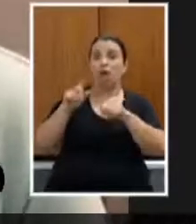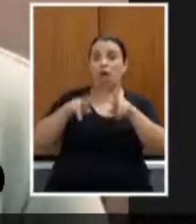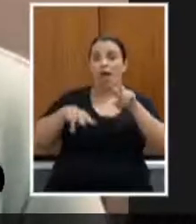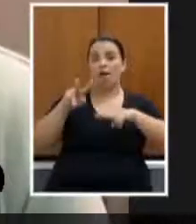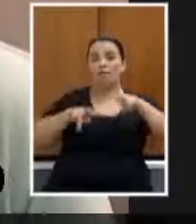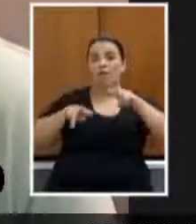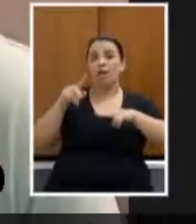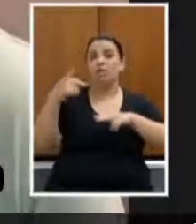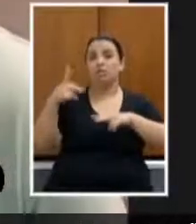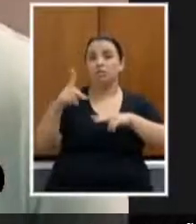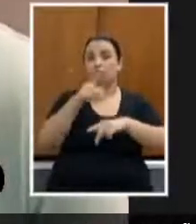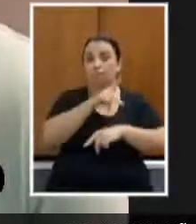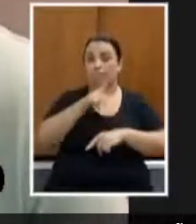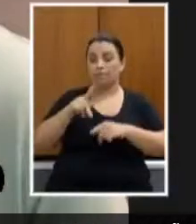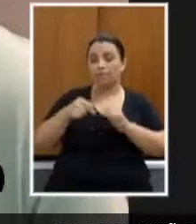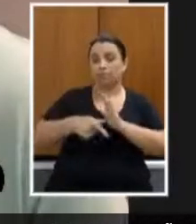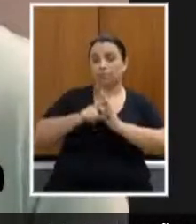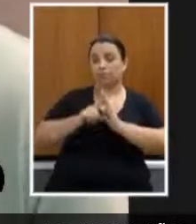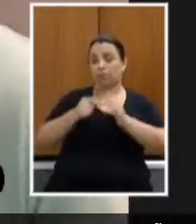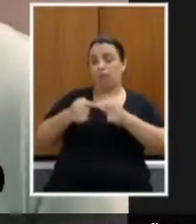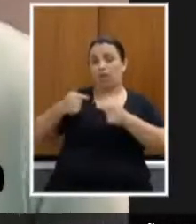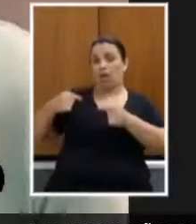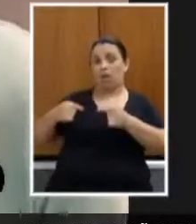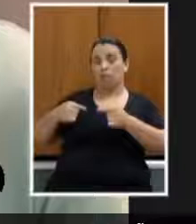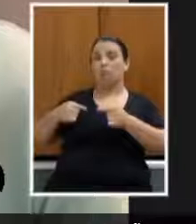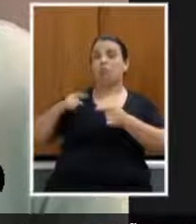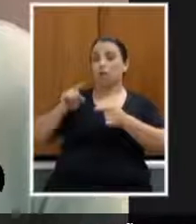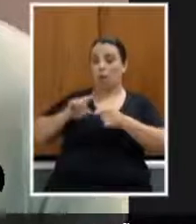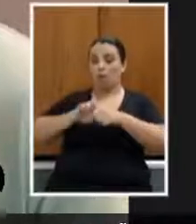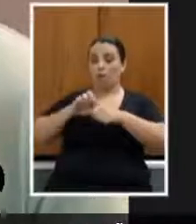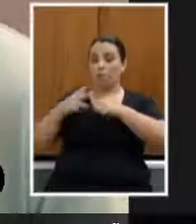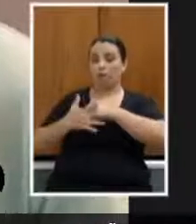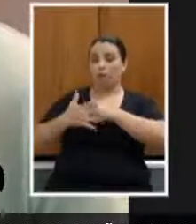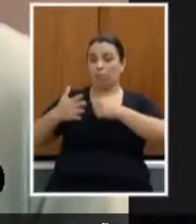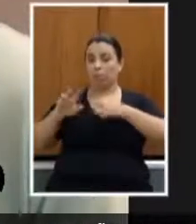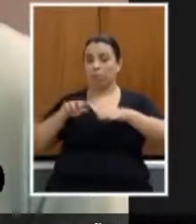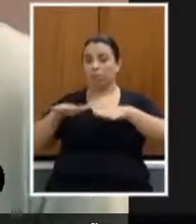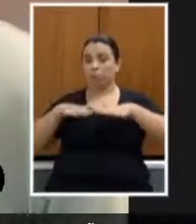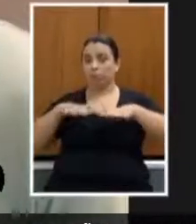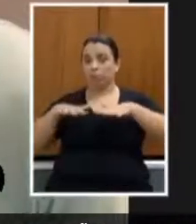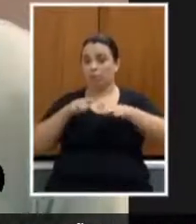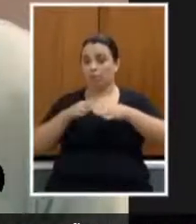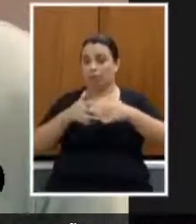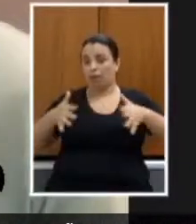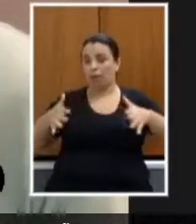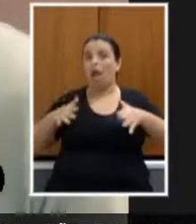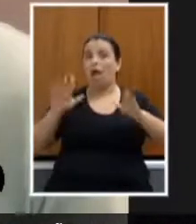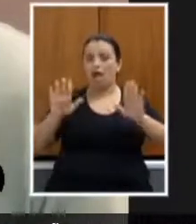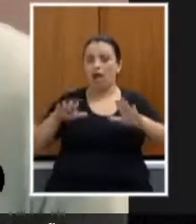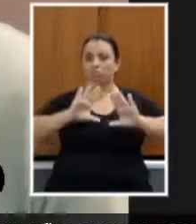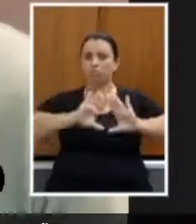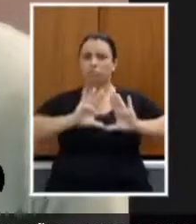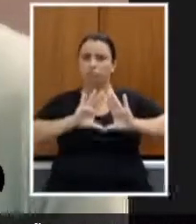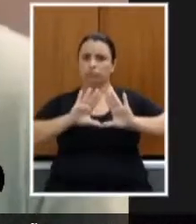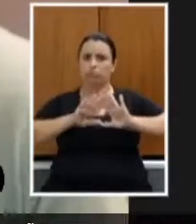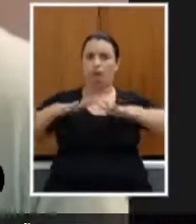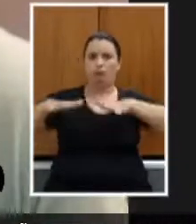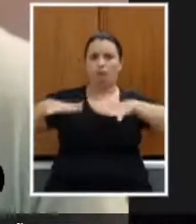Excelência, enfrentando uma pandemia. A Casa se mobilizou. Os servidores da Casa criaram